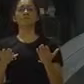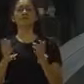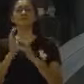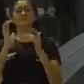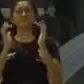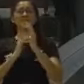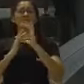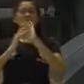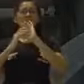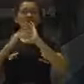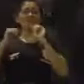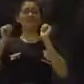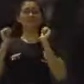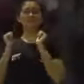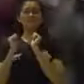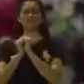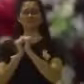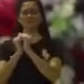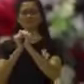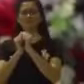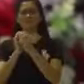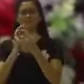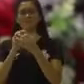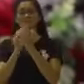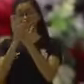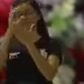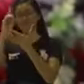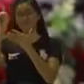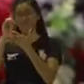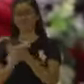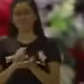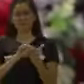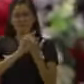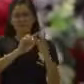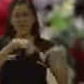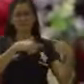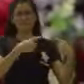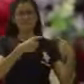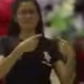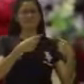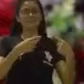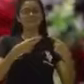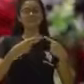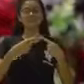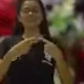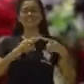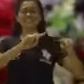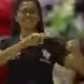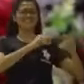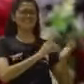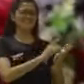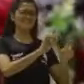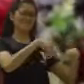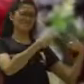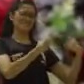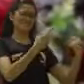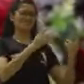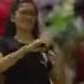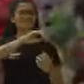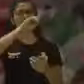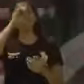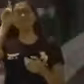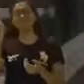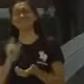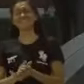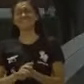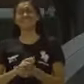adorando. E uma das frustrações e decepções de Satanás é que ele tentou você hoje de todas